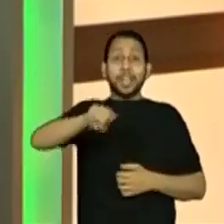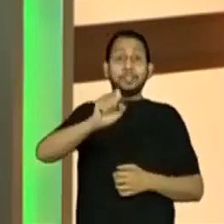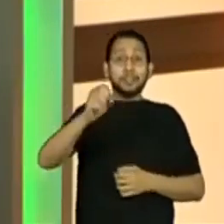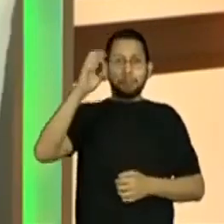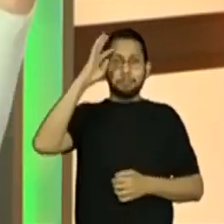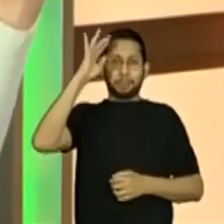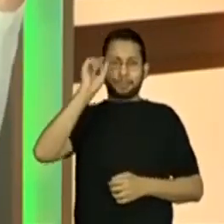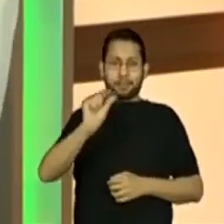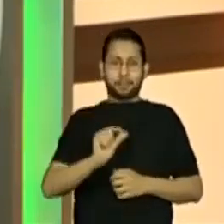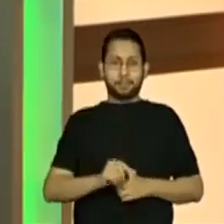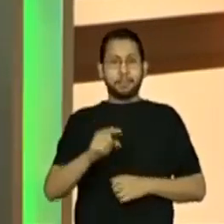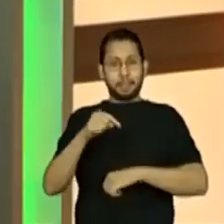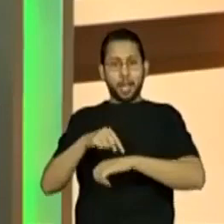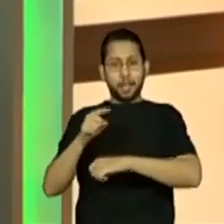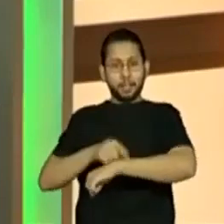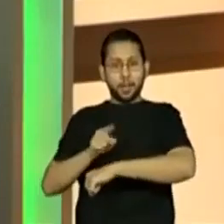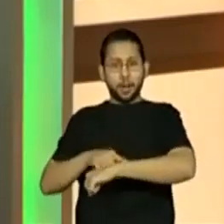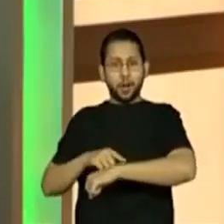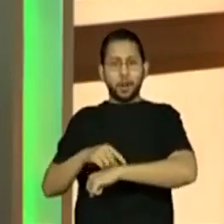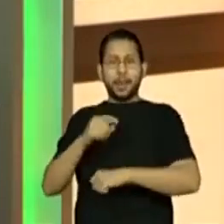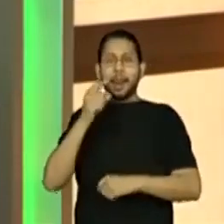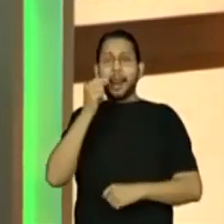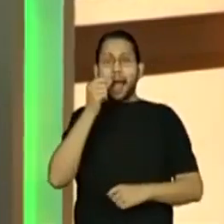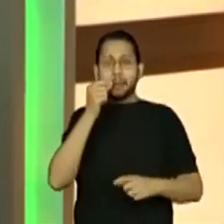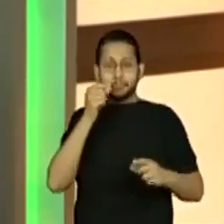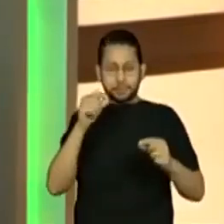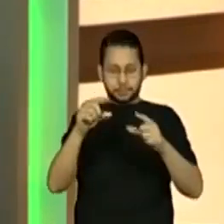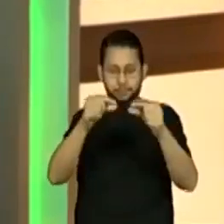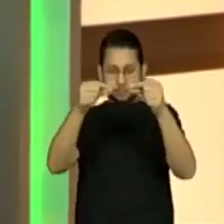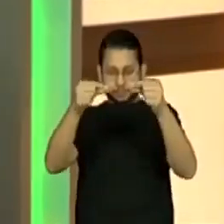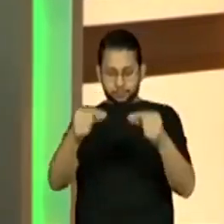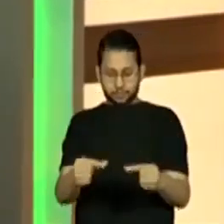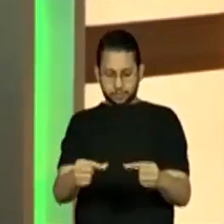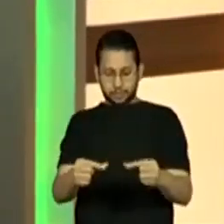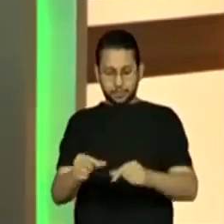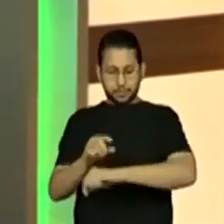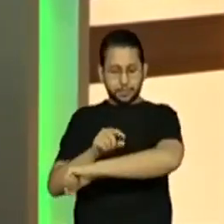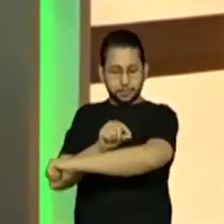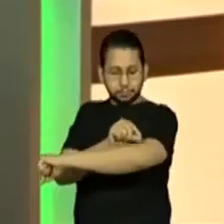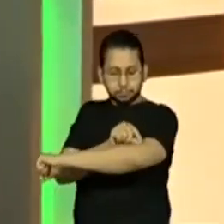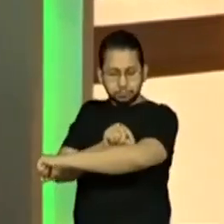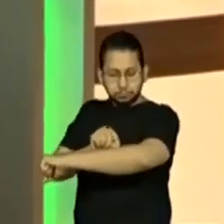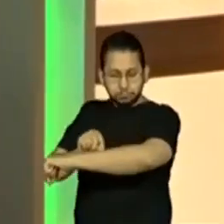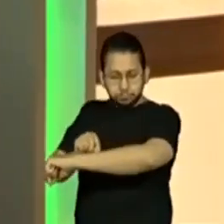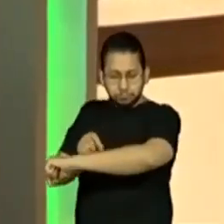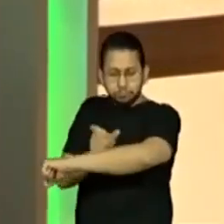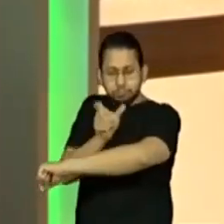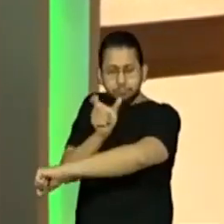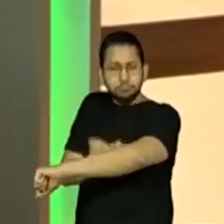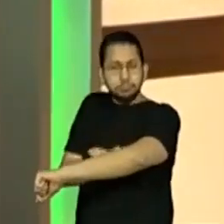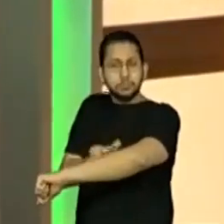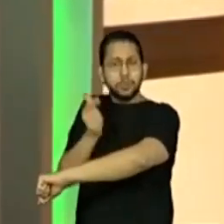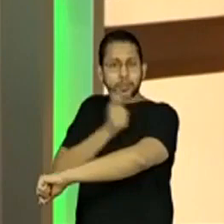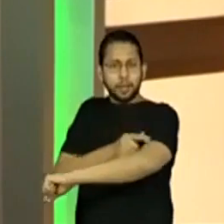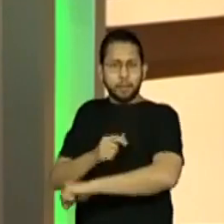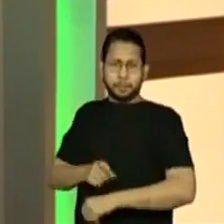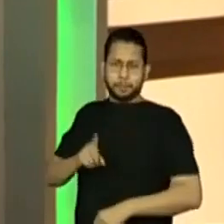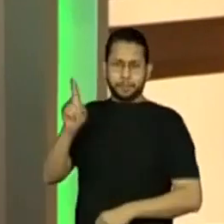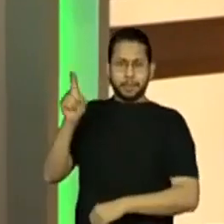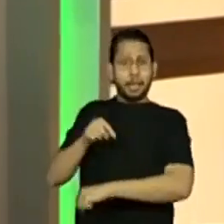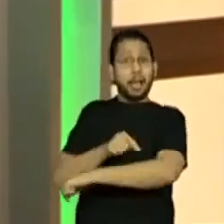Quando vocês mediram lá o lápis usando a régua, vocês trabalhavam com centímetros, né? Será que o Cristo a gente vai trabalhar com